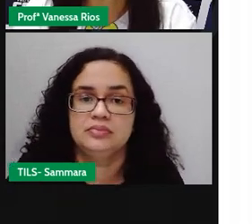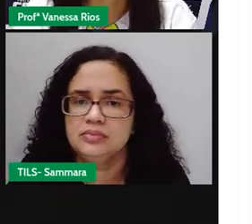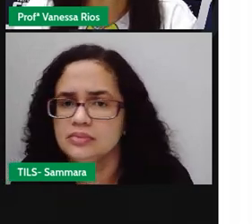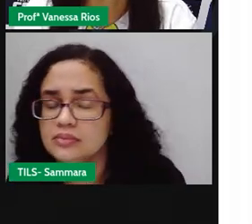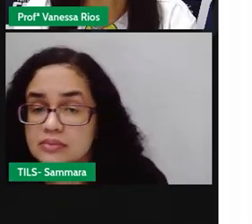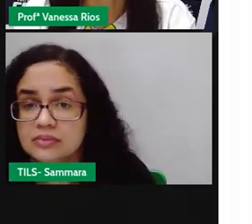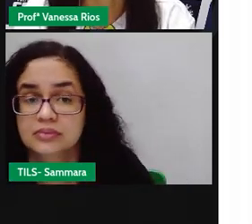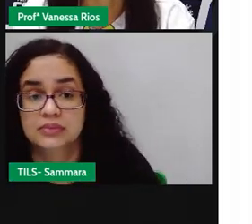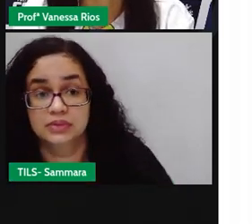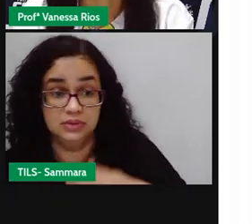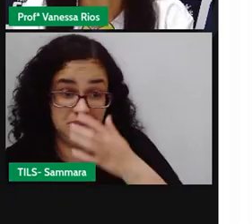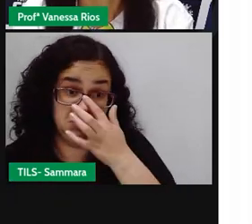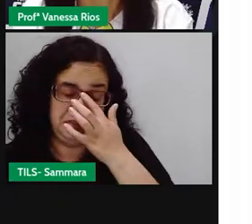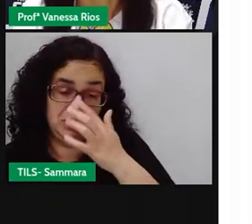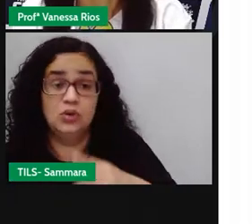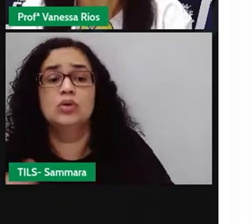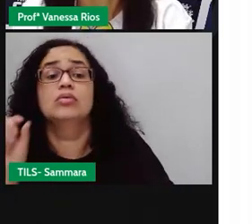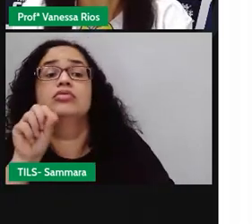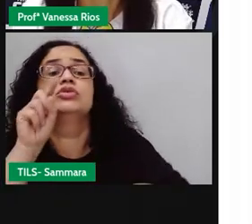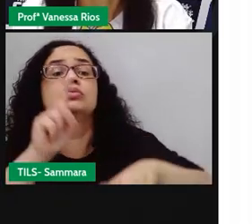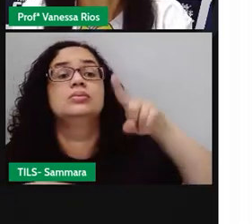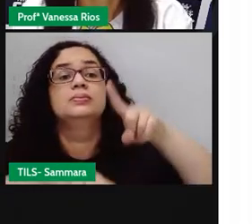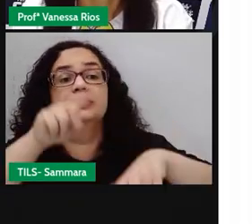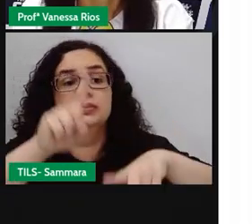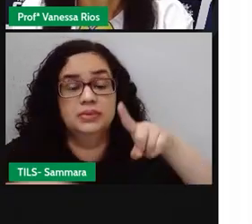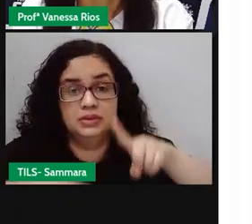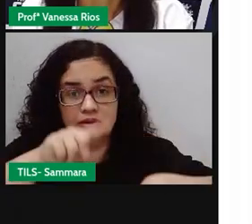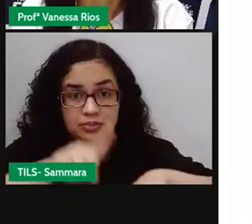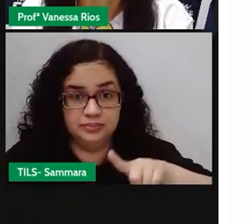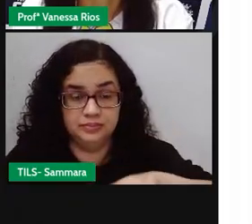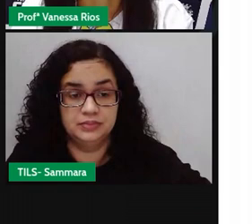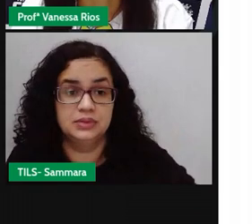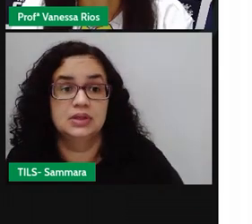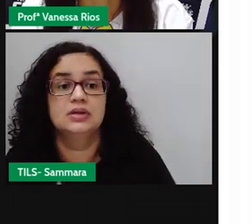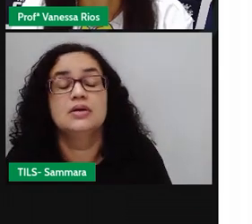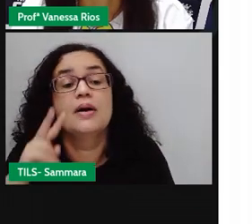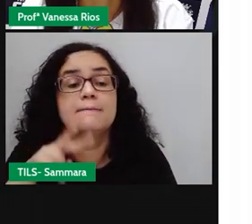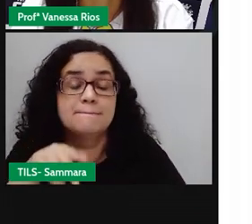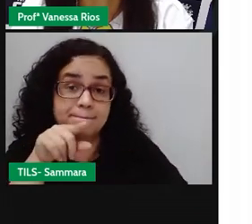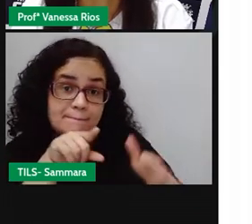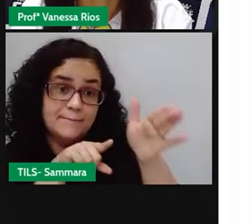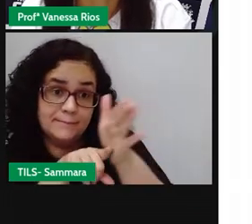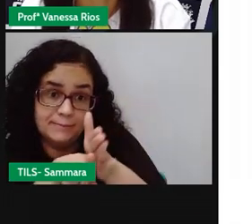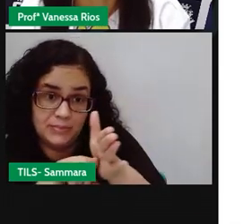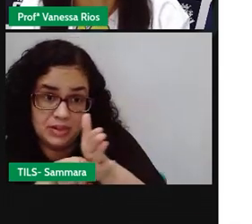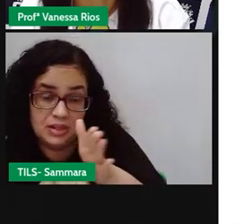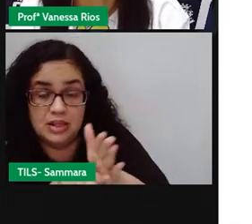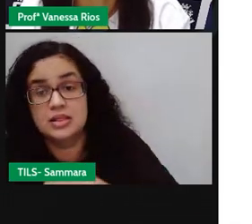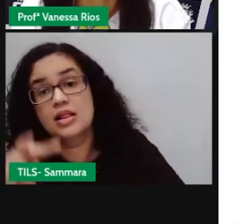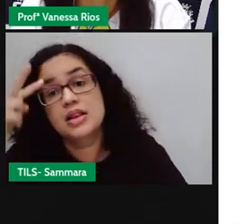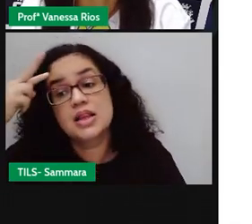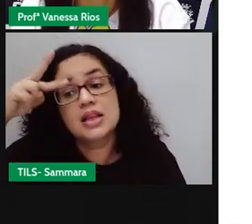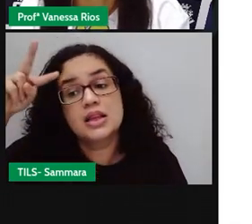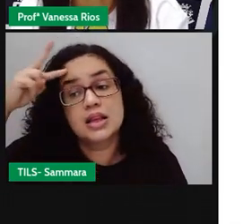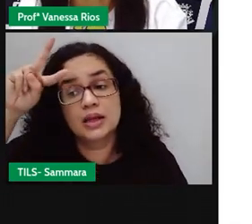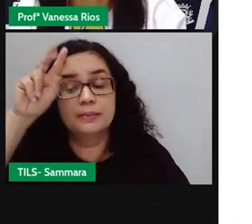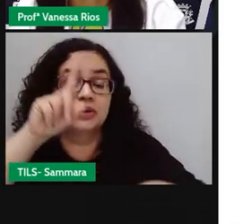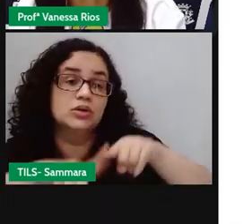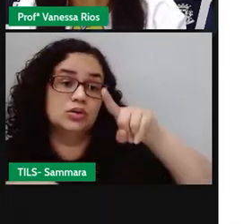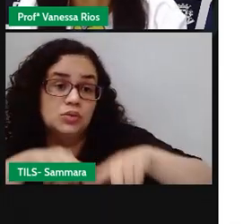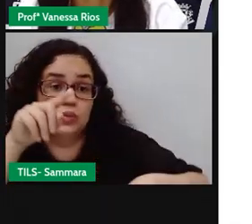Do que são feitos os materiais? Aí, se a gente for pesquisar, né, e lembrar de